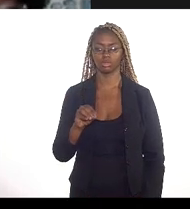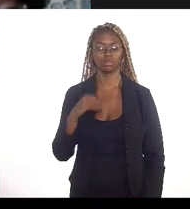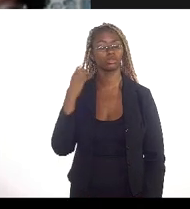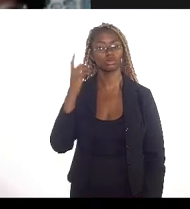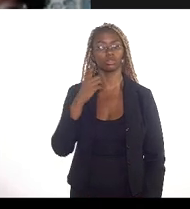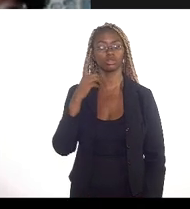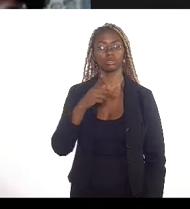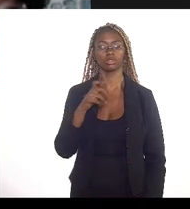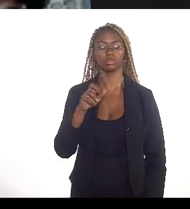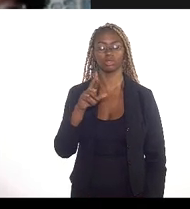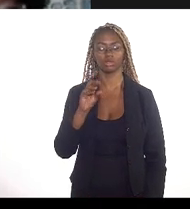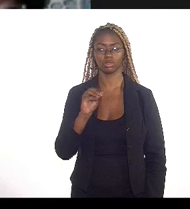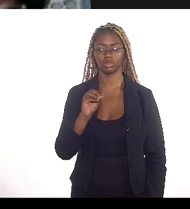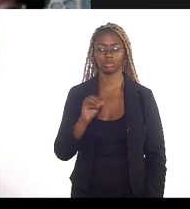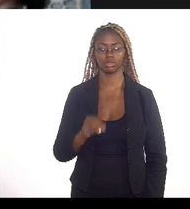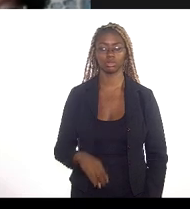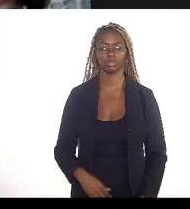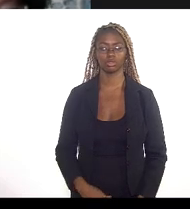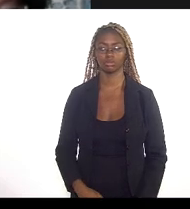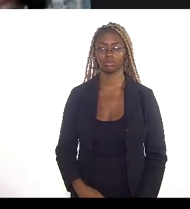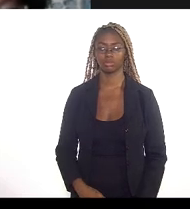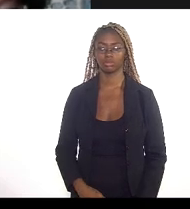Deputado Pedro Ricardo.